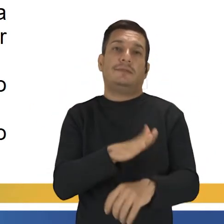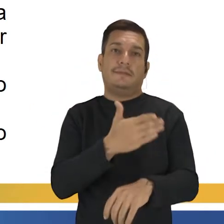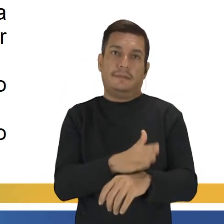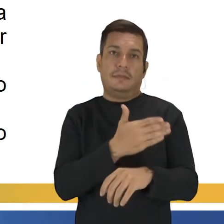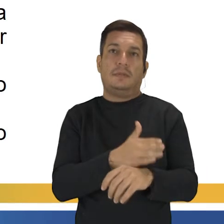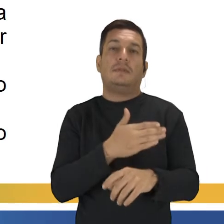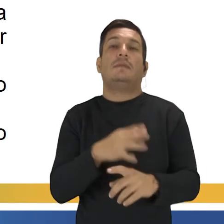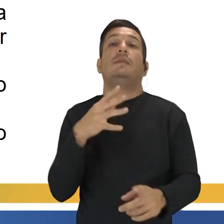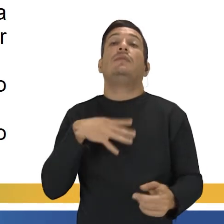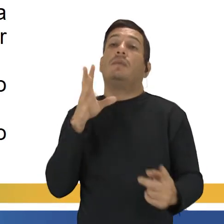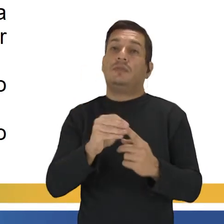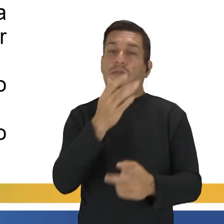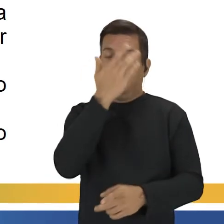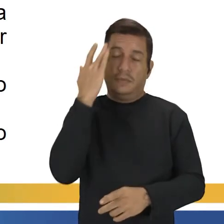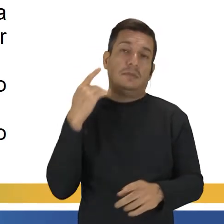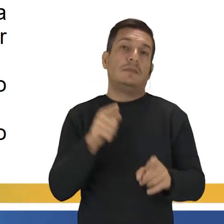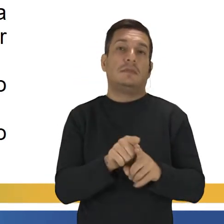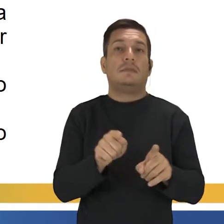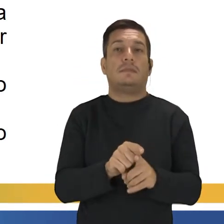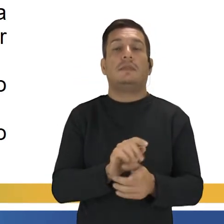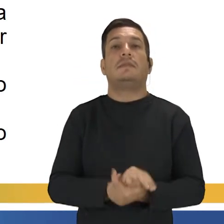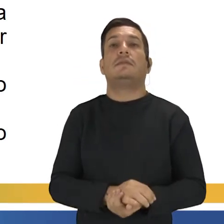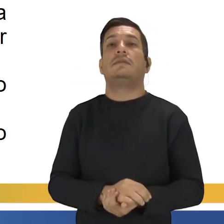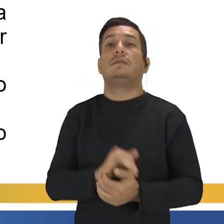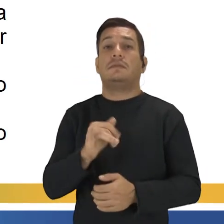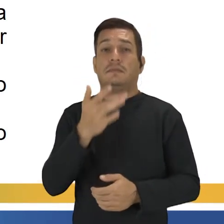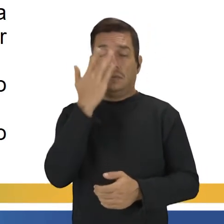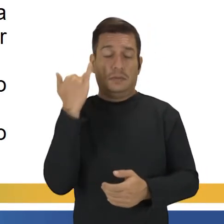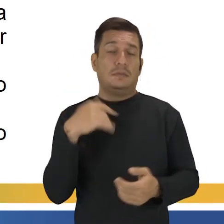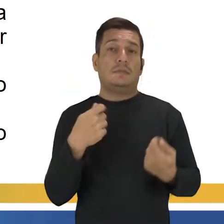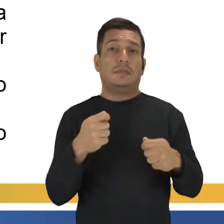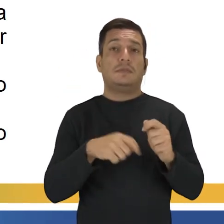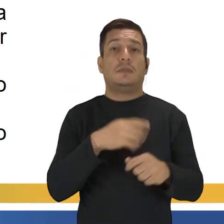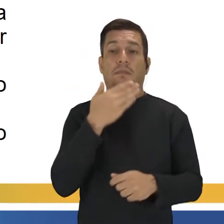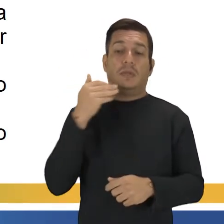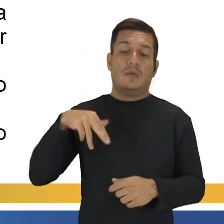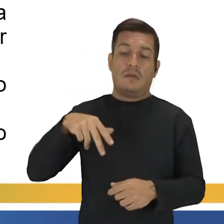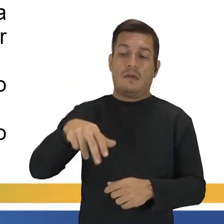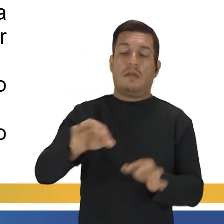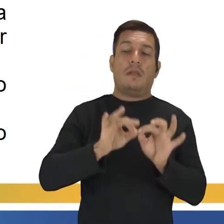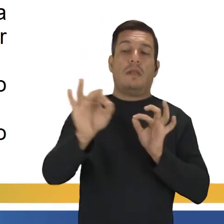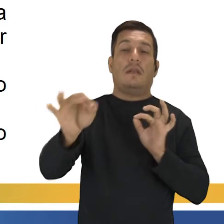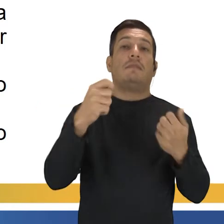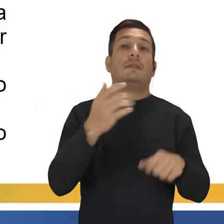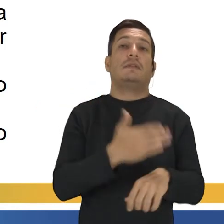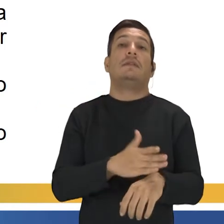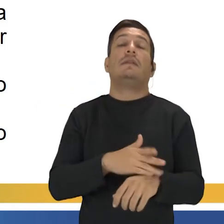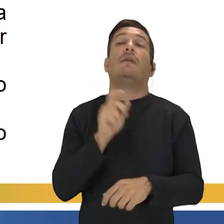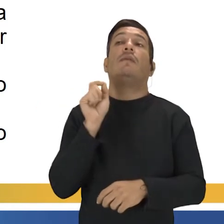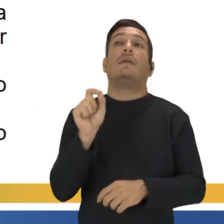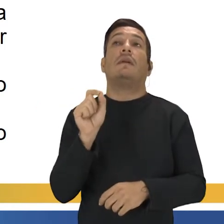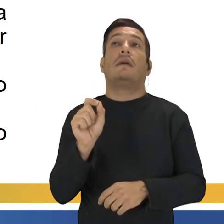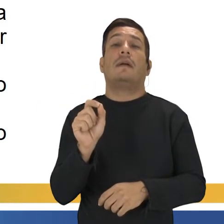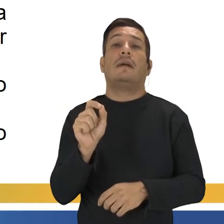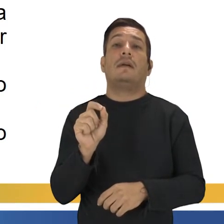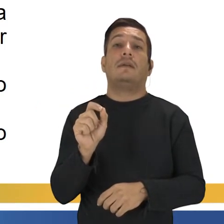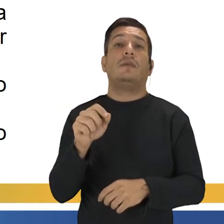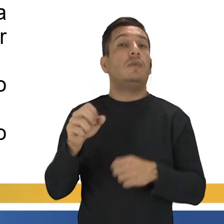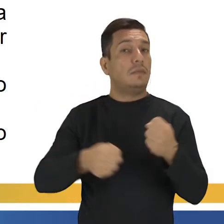ganhar força, eu tenho que fazer um trabalho voltado para o ganho de força. E não trabalhar exercícios aeróbicos quando eu quero ganhar força.